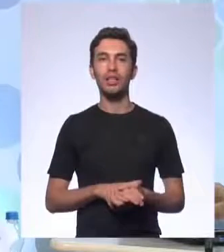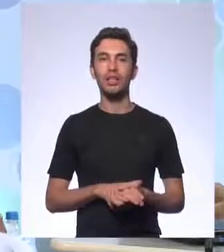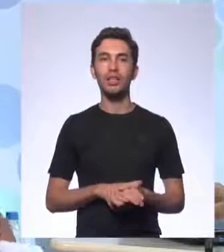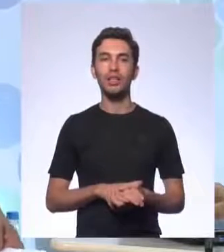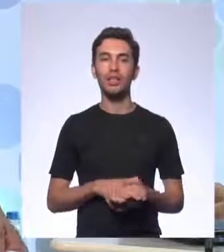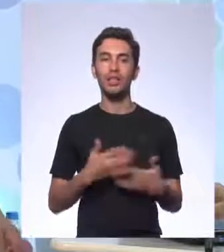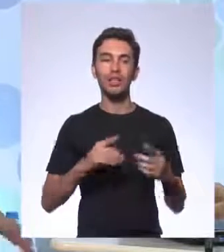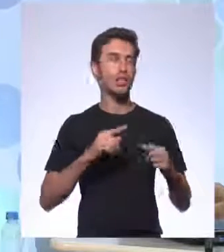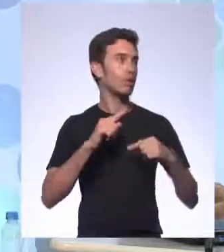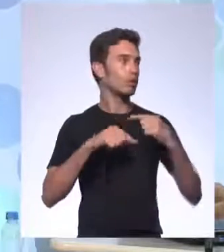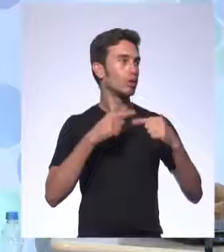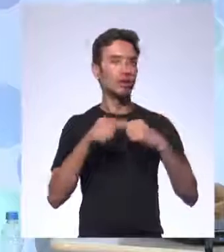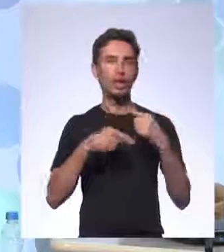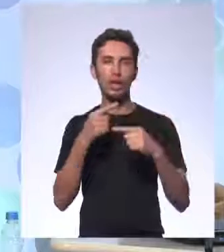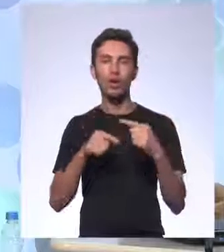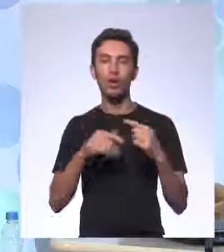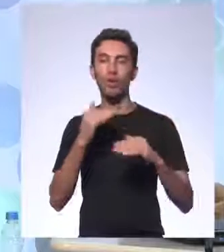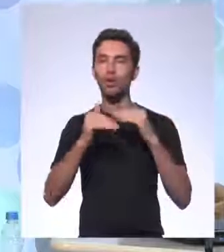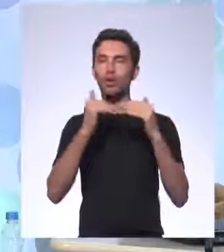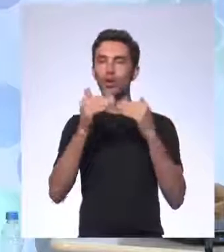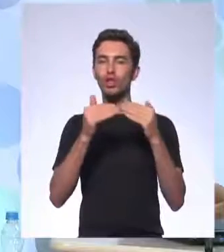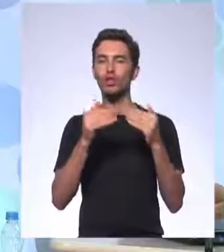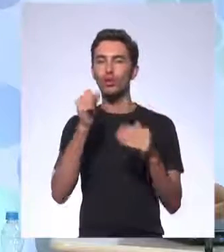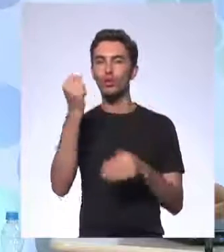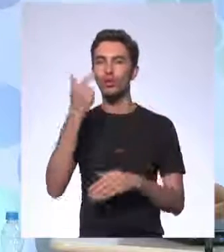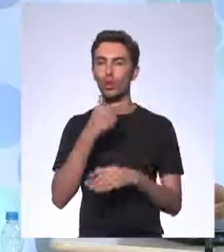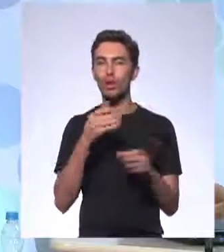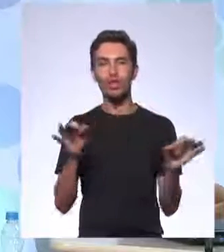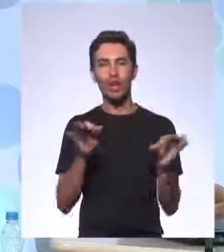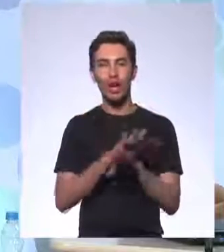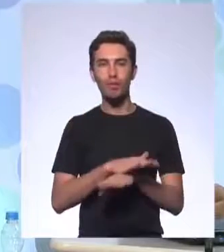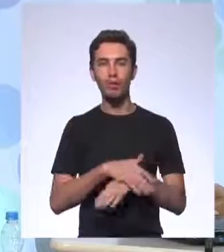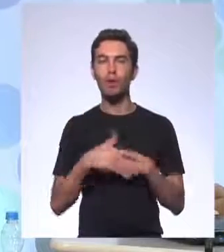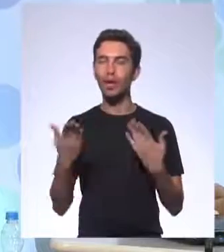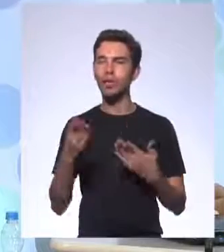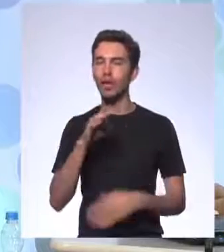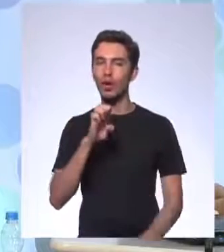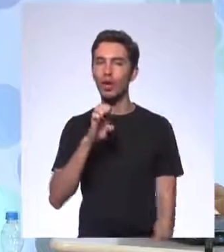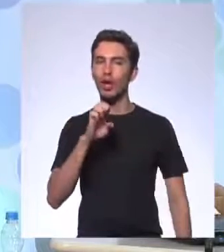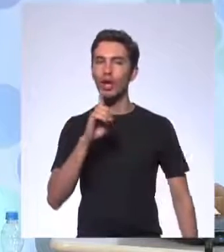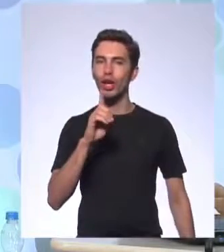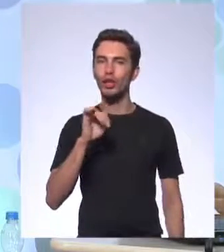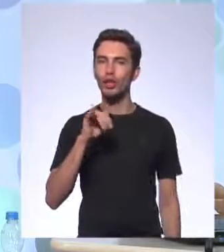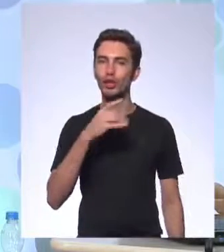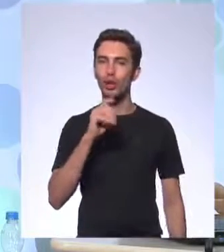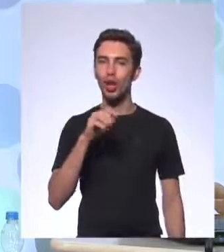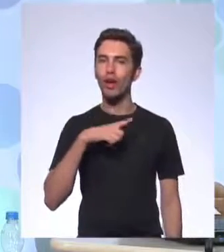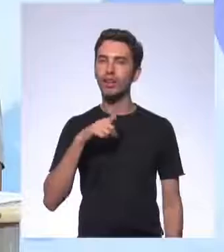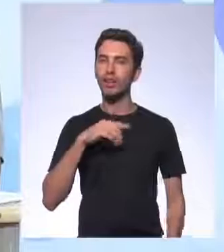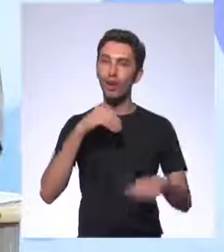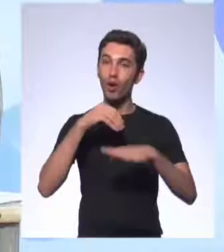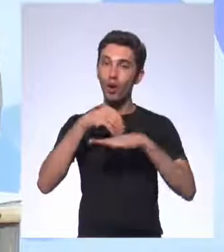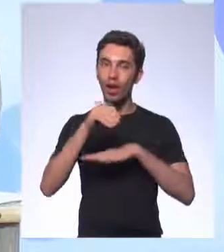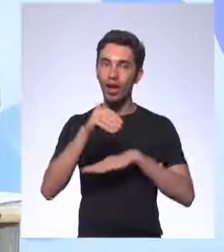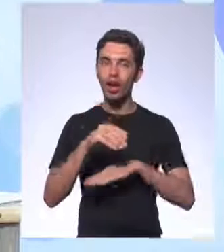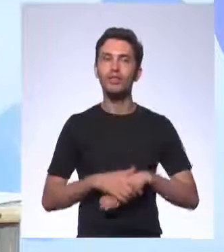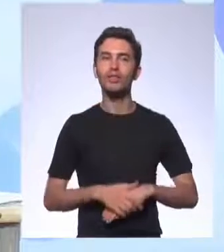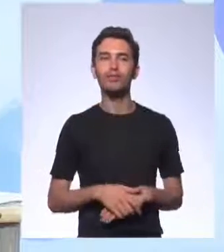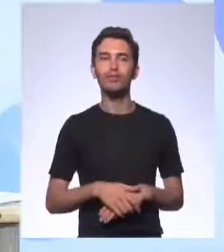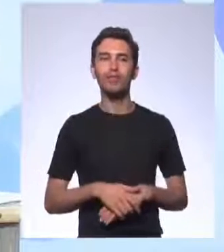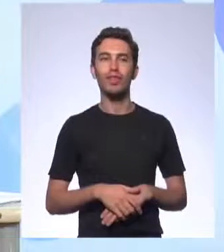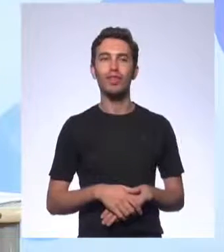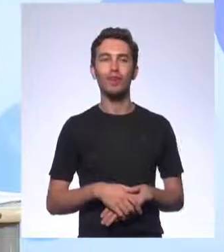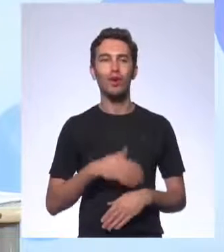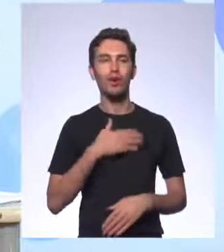evolutivo do nosso astro rei estrela. Espero que vocês tenham gostado. Eu fico por aqui, mas o Edjoel ainda tem aquele recadão para dar para vocês. Isso aí, gente.